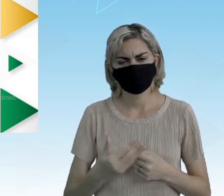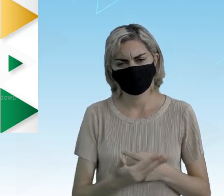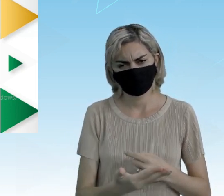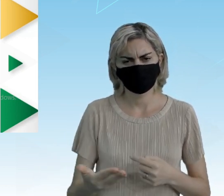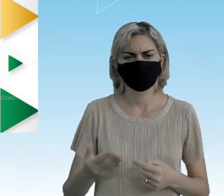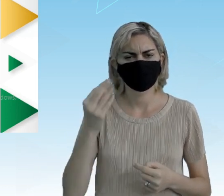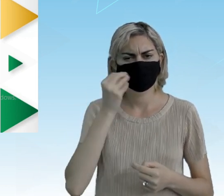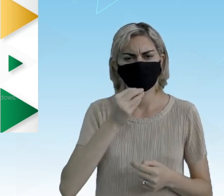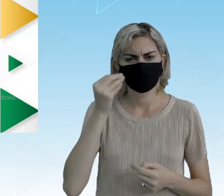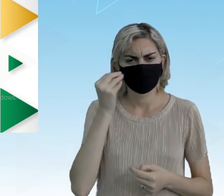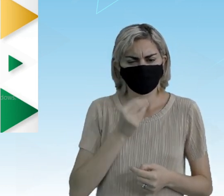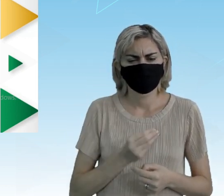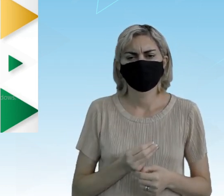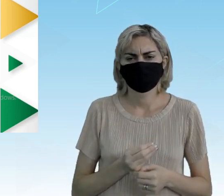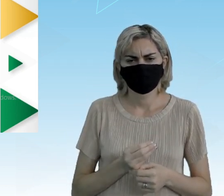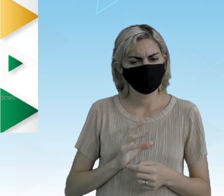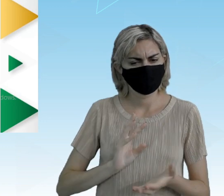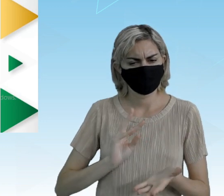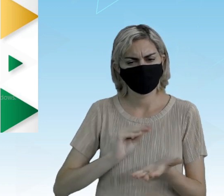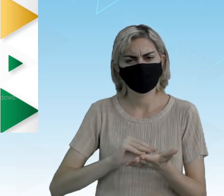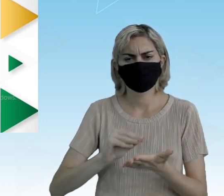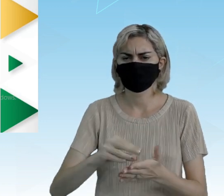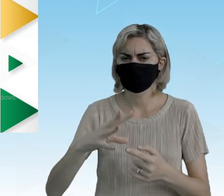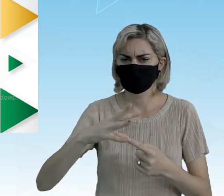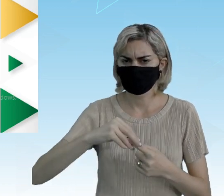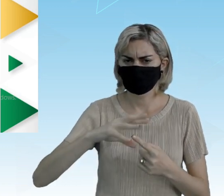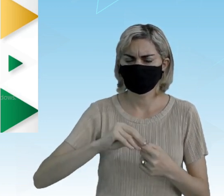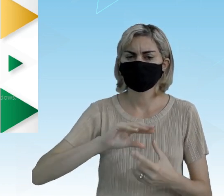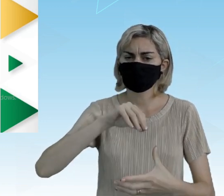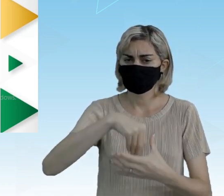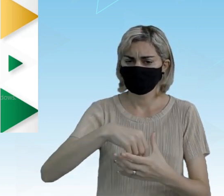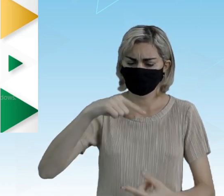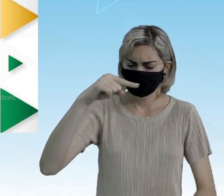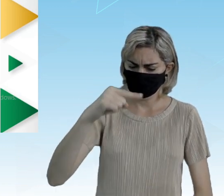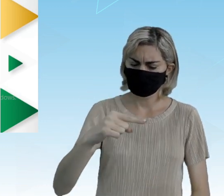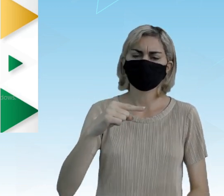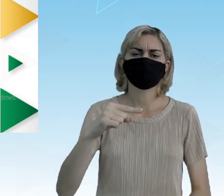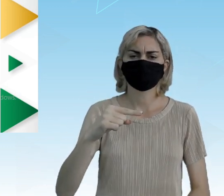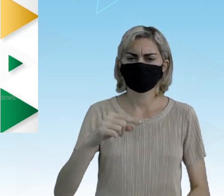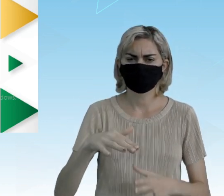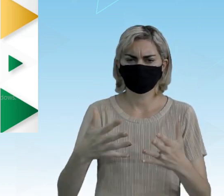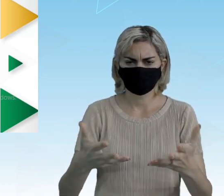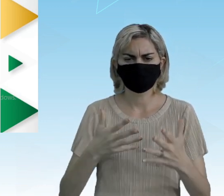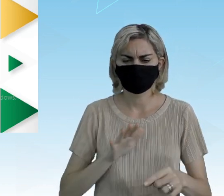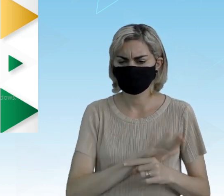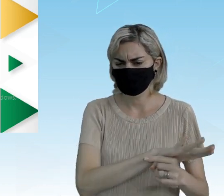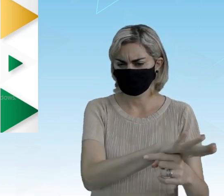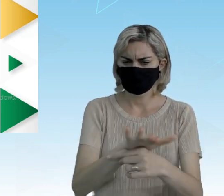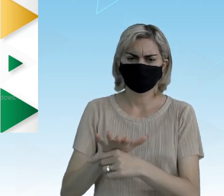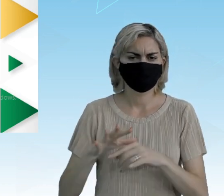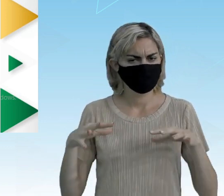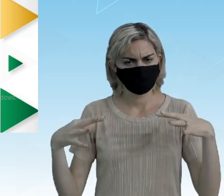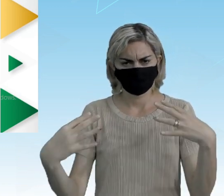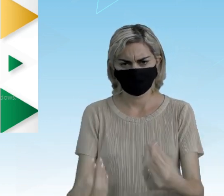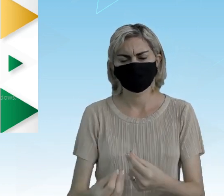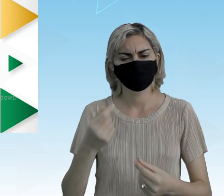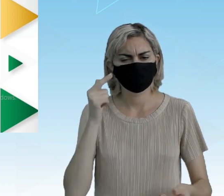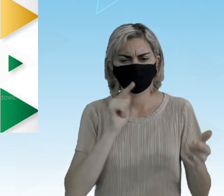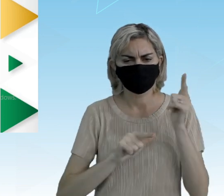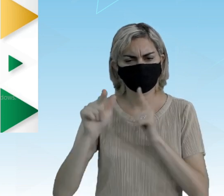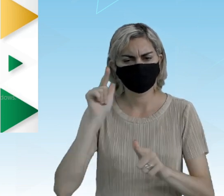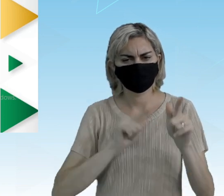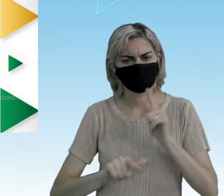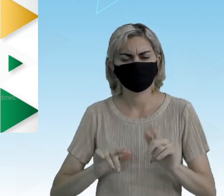estão tentando, tá, colocar a caneta dentro da garrafa. Então, requer a ajuda de todos para eles